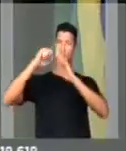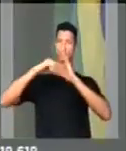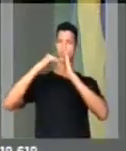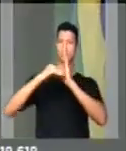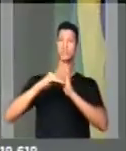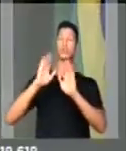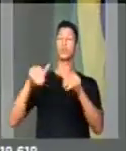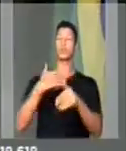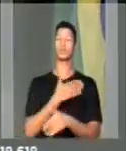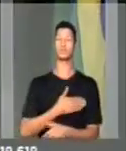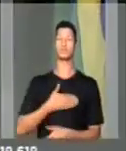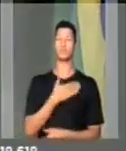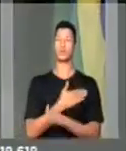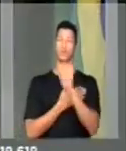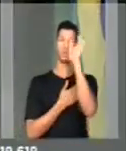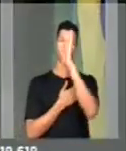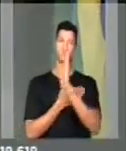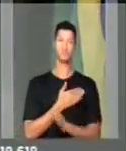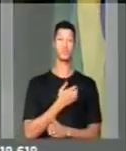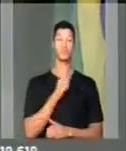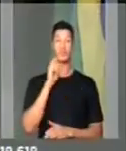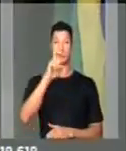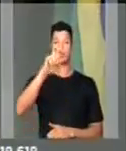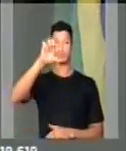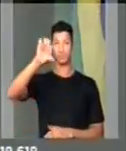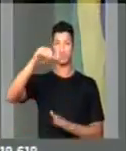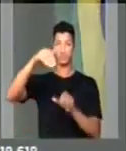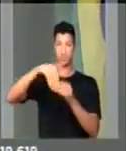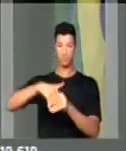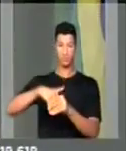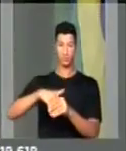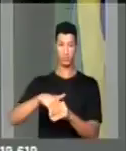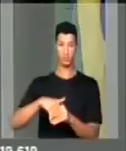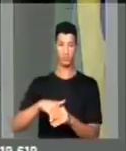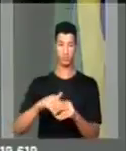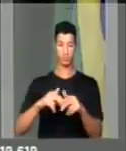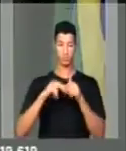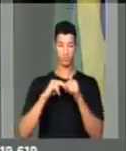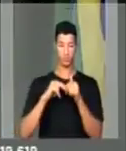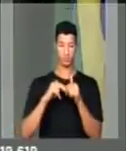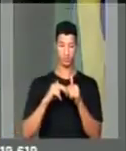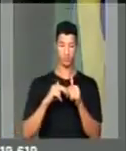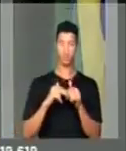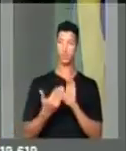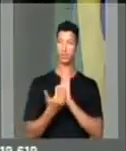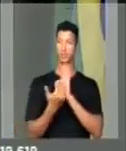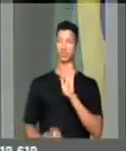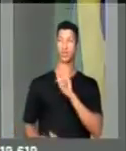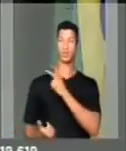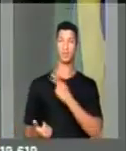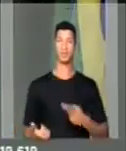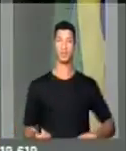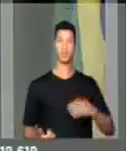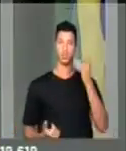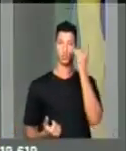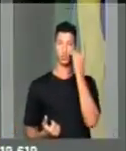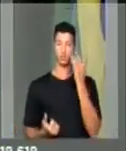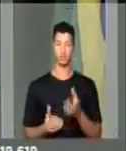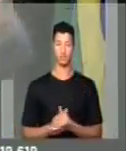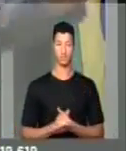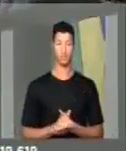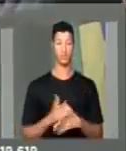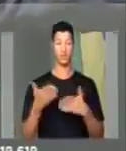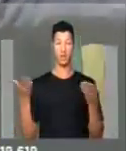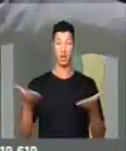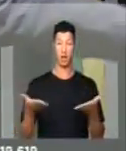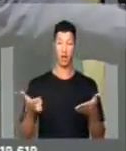quanto eles gostam do Brasil. 59 votos pela a retirada da presidenta Dilma Rousseff.